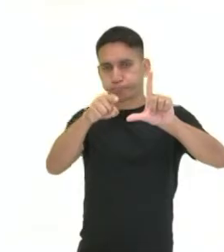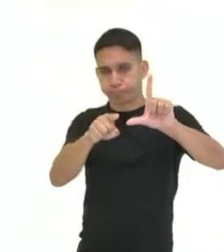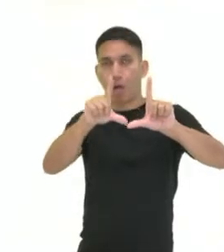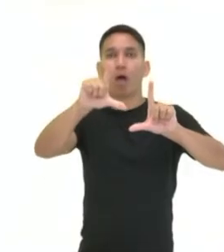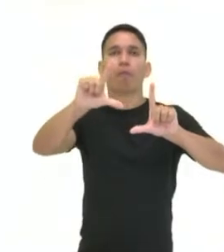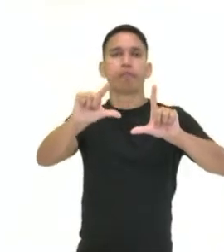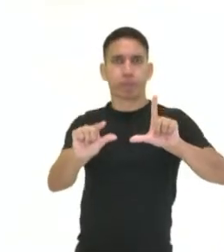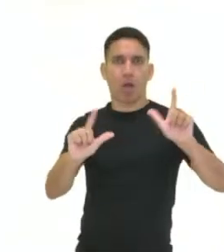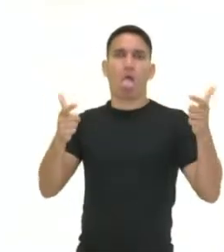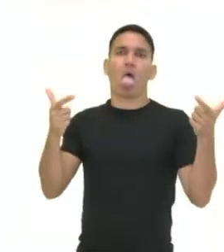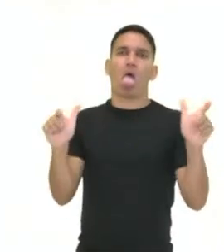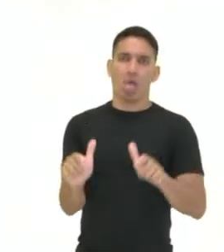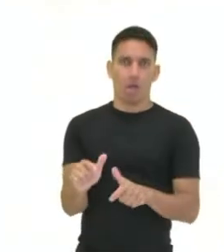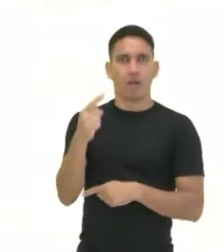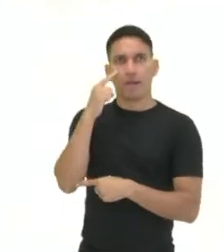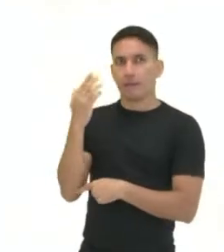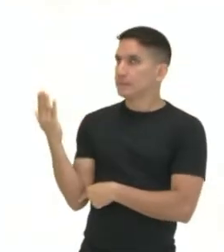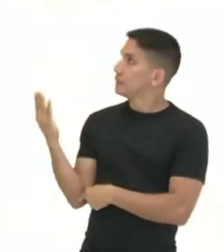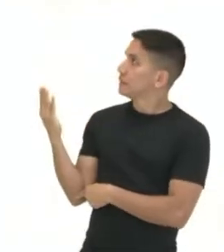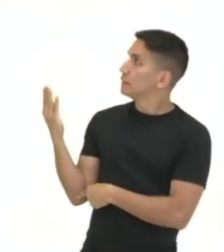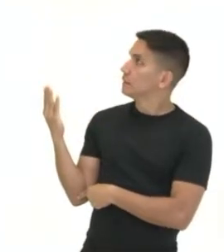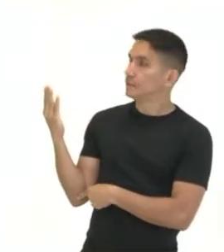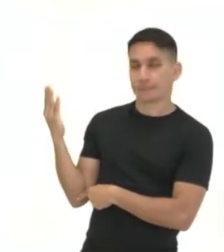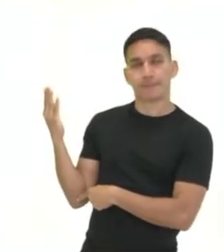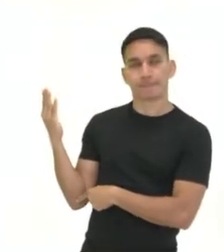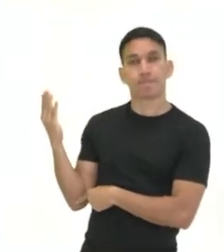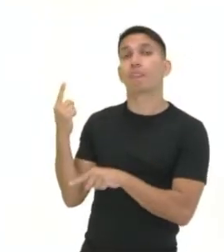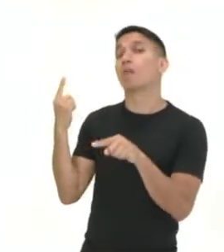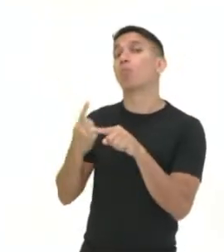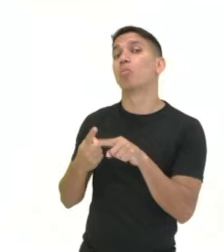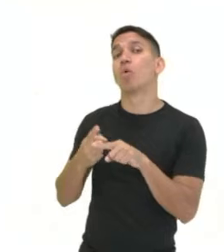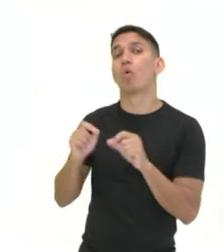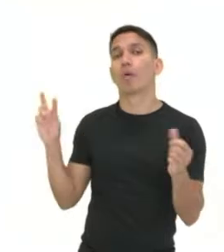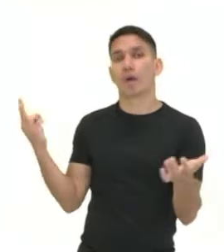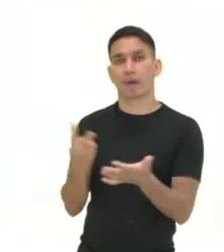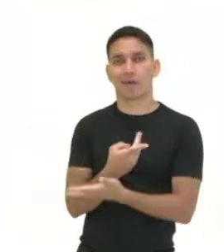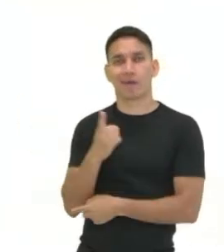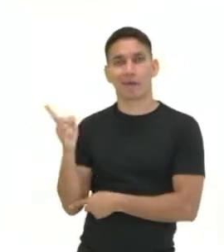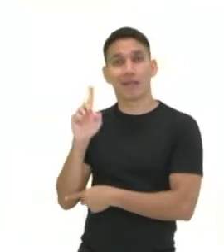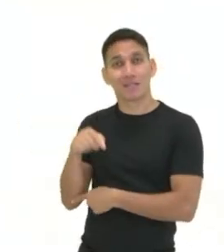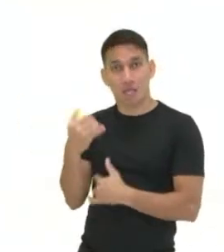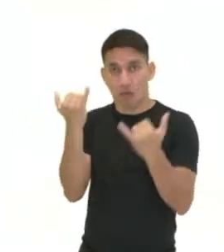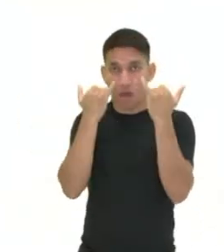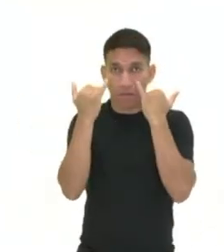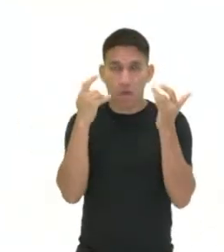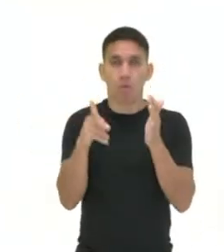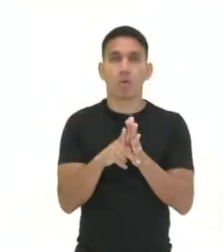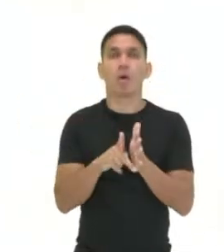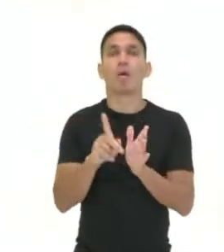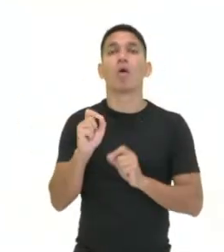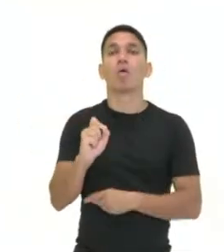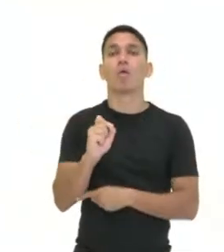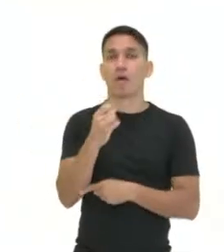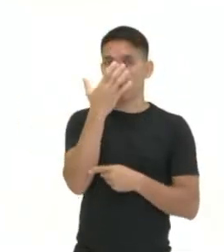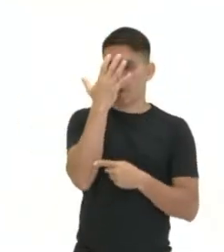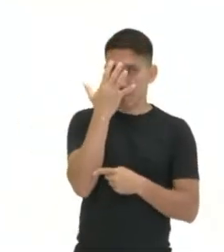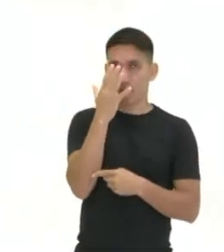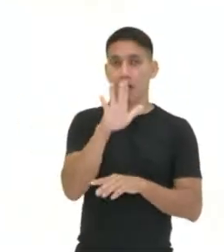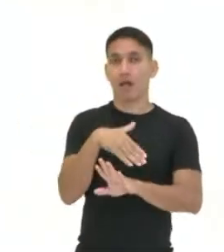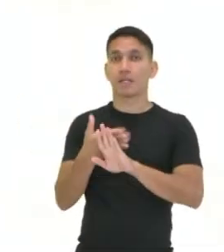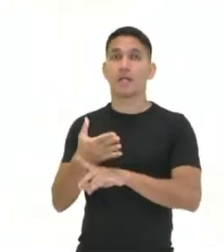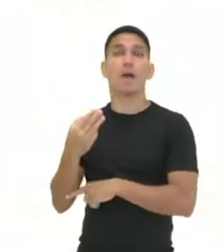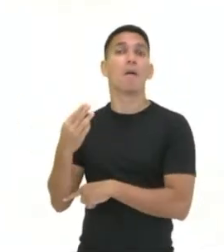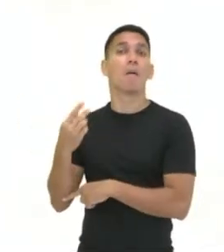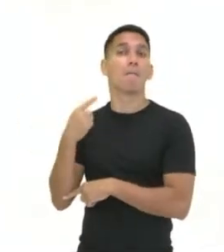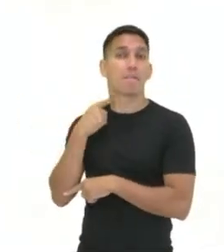Uma redução drástica numérica aqui. Por quê? Porque esse dado aqui é de fevereiro a maio de 2020, que é